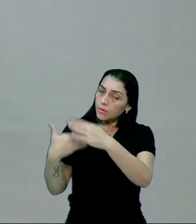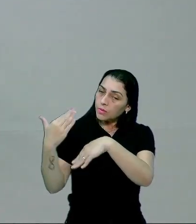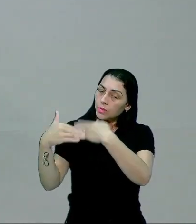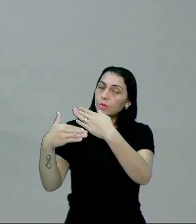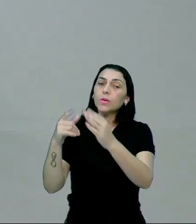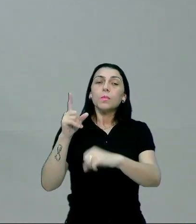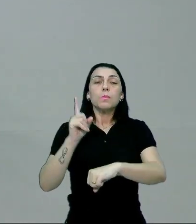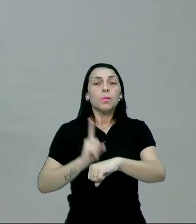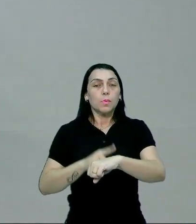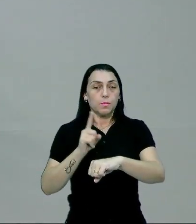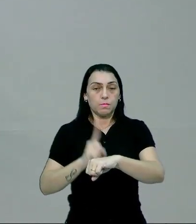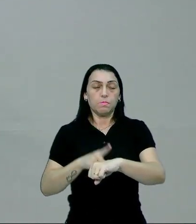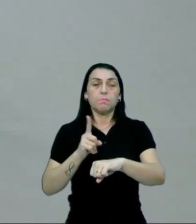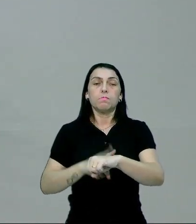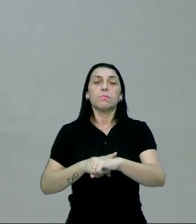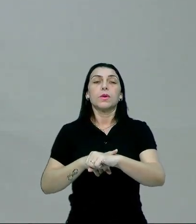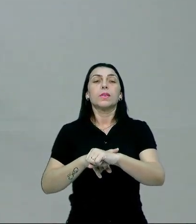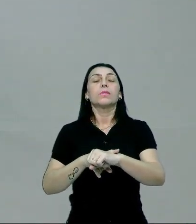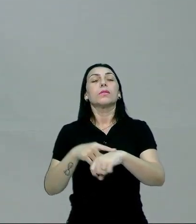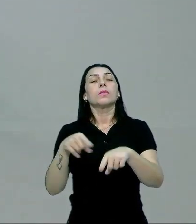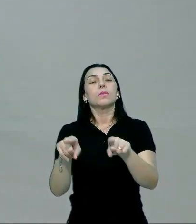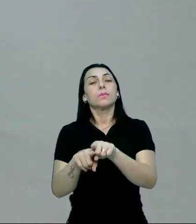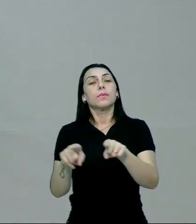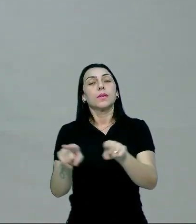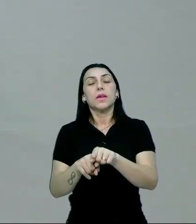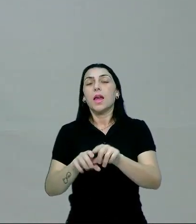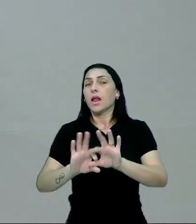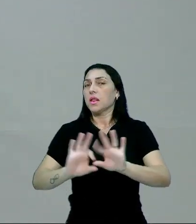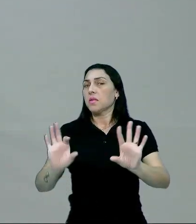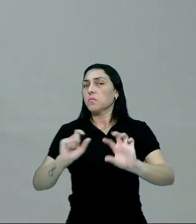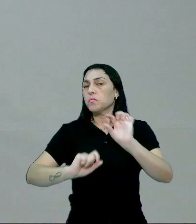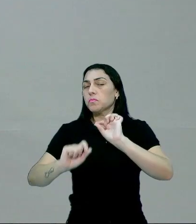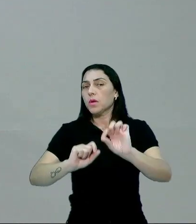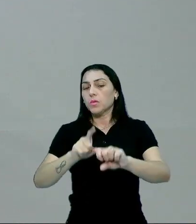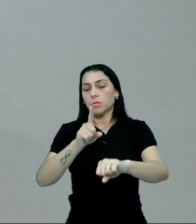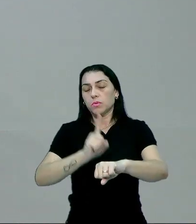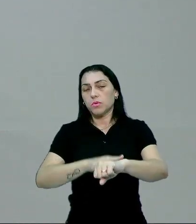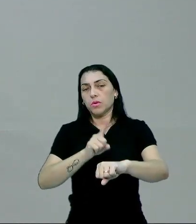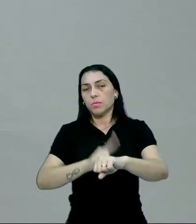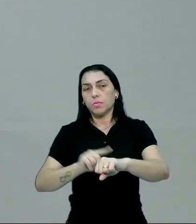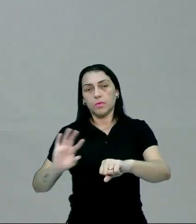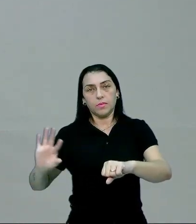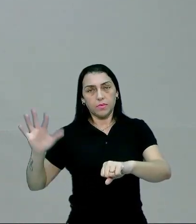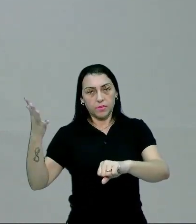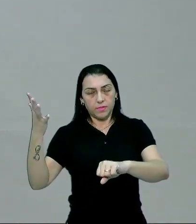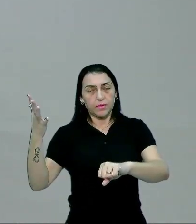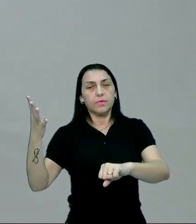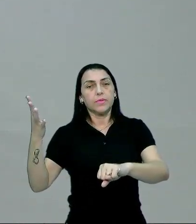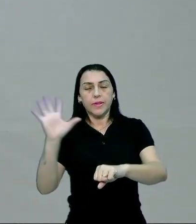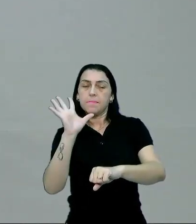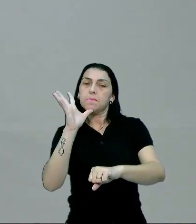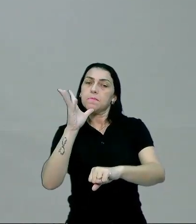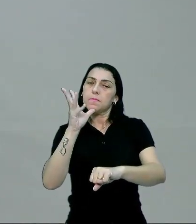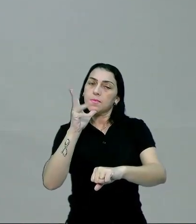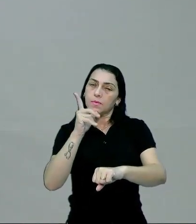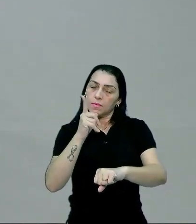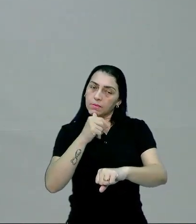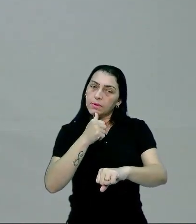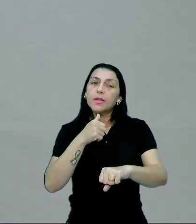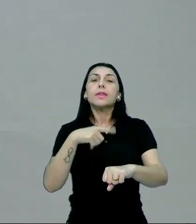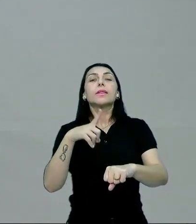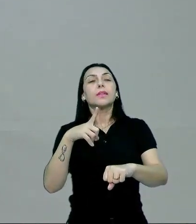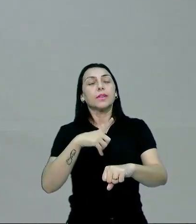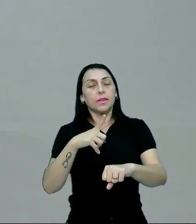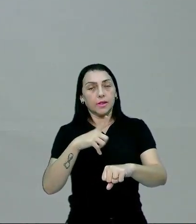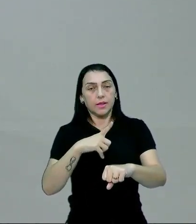o momento do seu estabelecimento, mas independente do tempo que isso vai levar, chegará também o momento